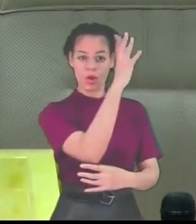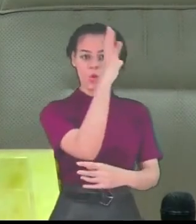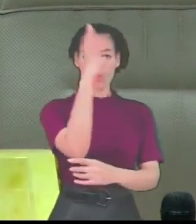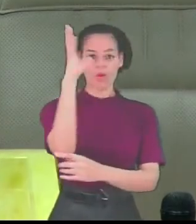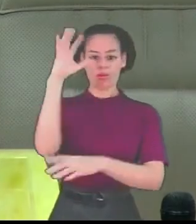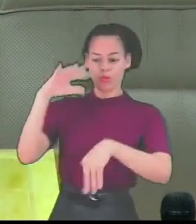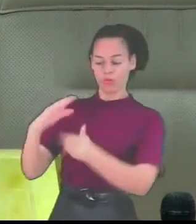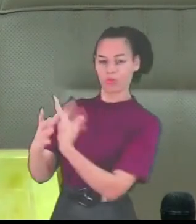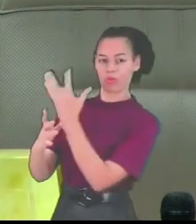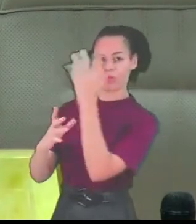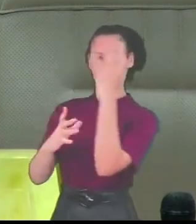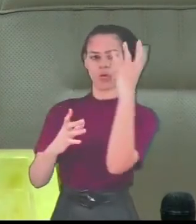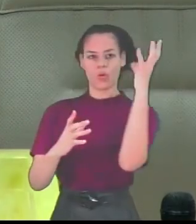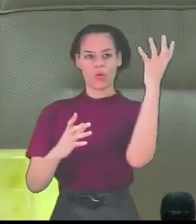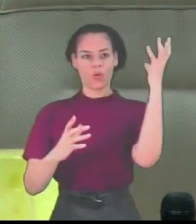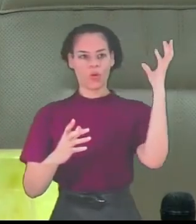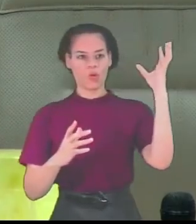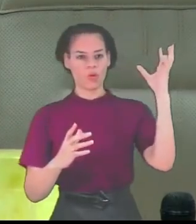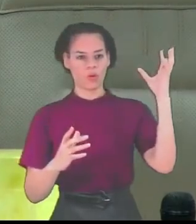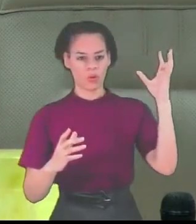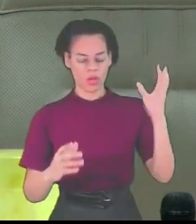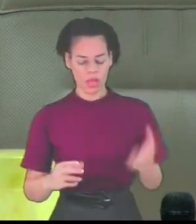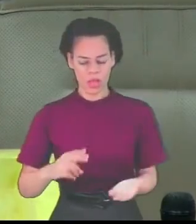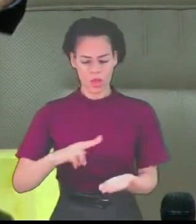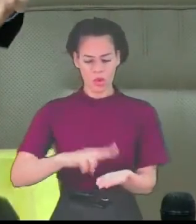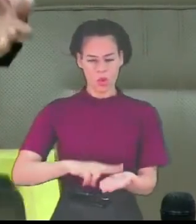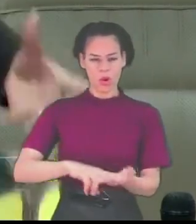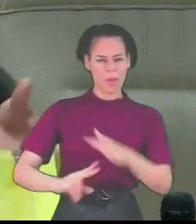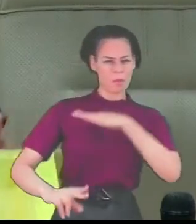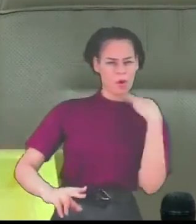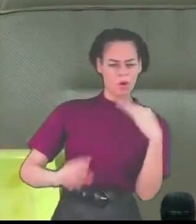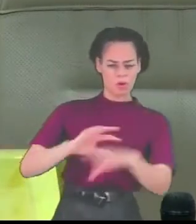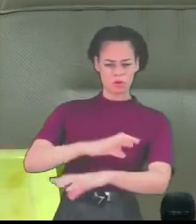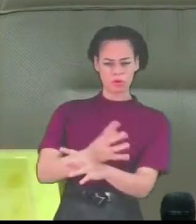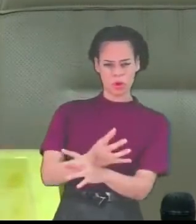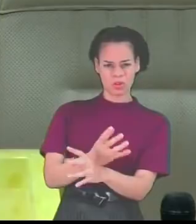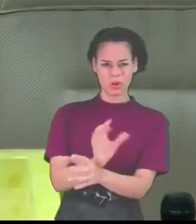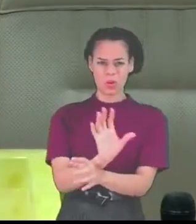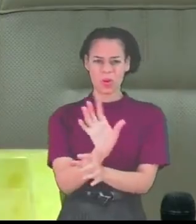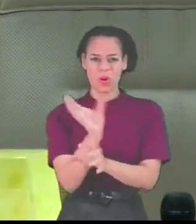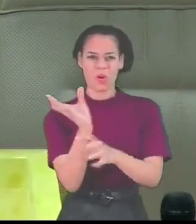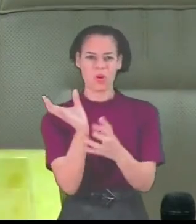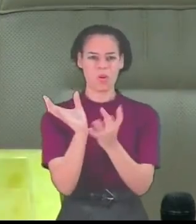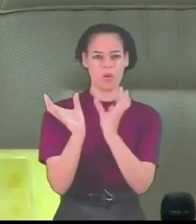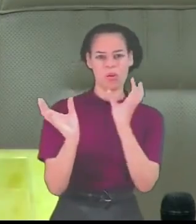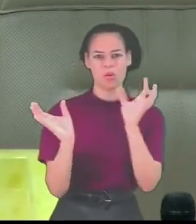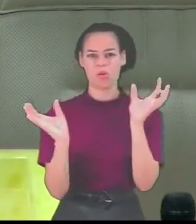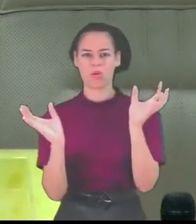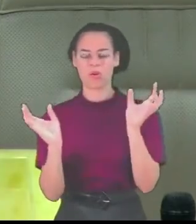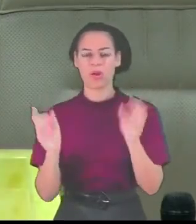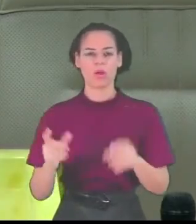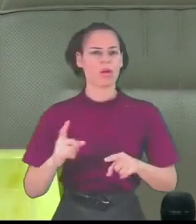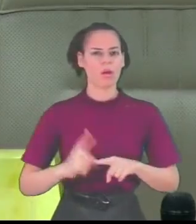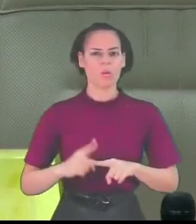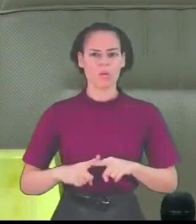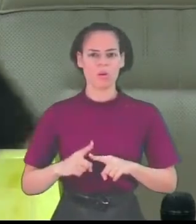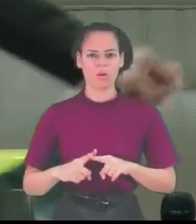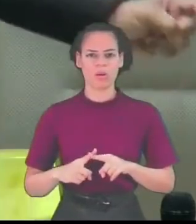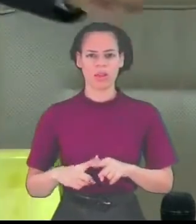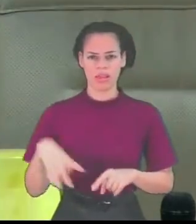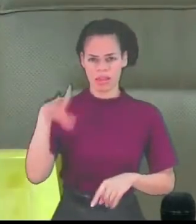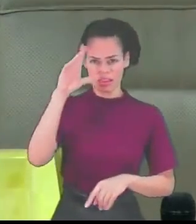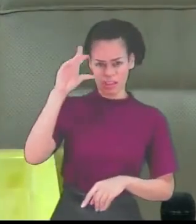os ossos daquele homem Começou a sair do seu túmulo E por quê Porque Deus não se deixa escarnecer